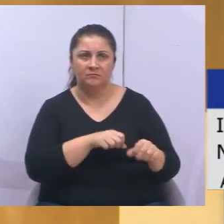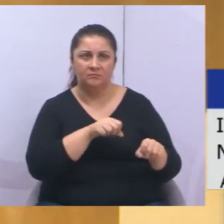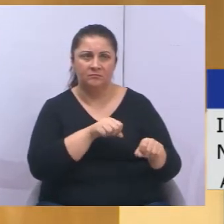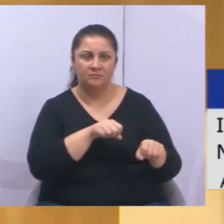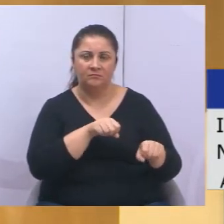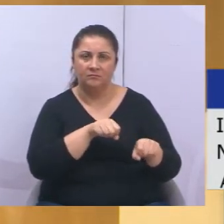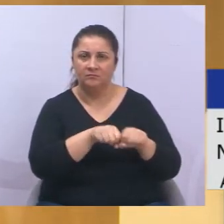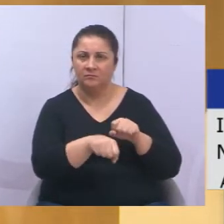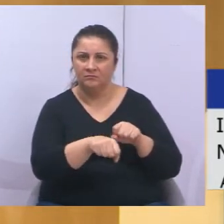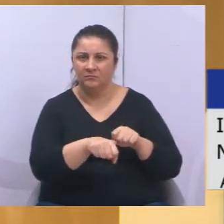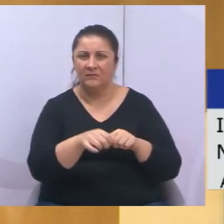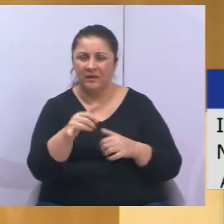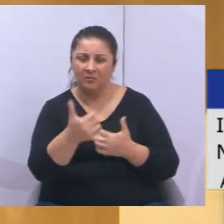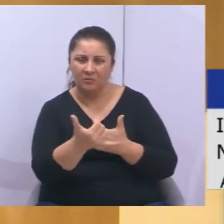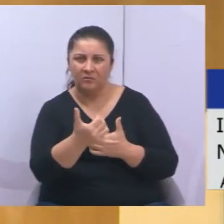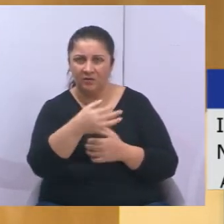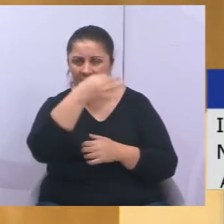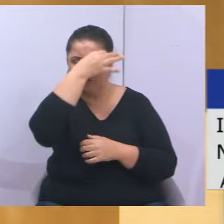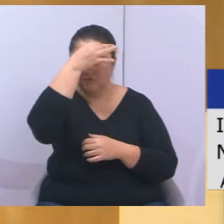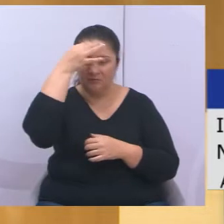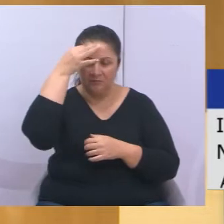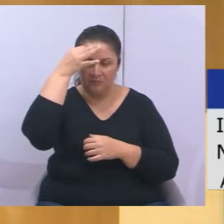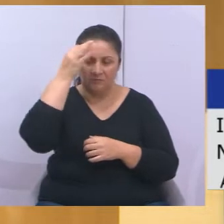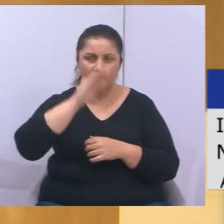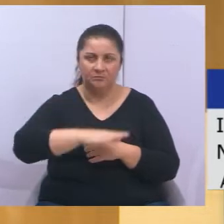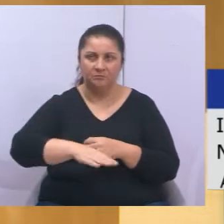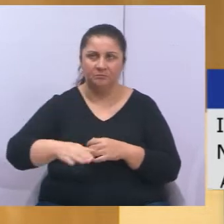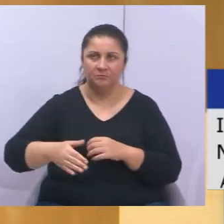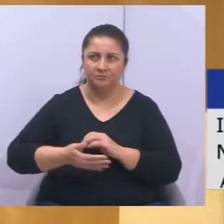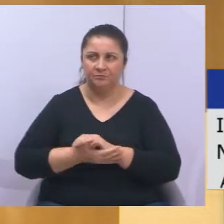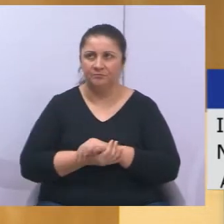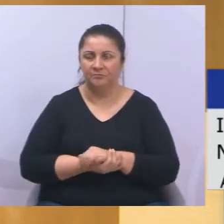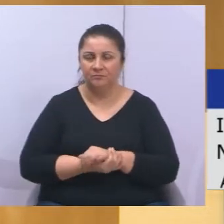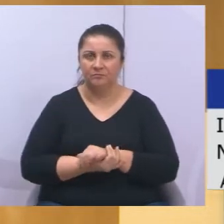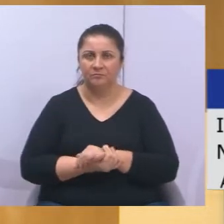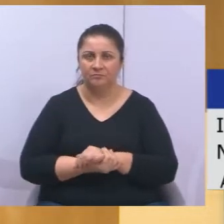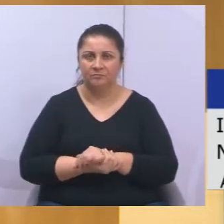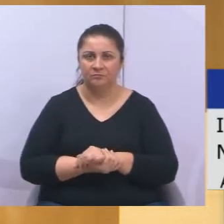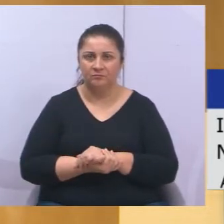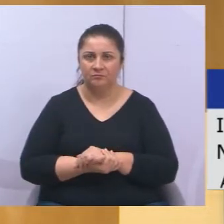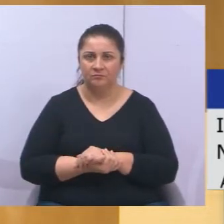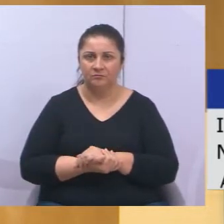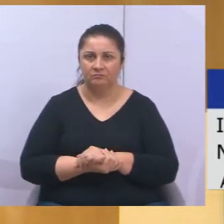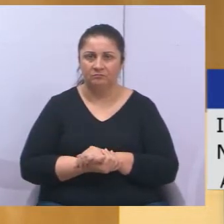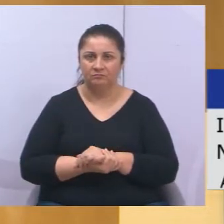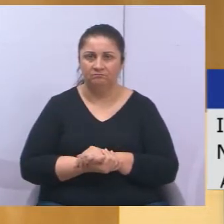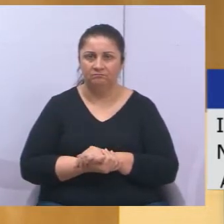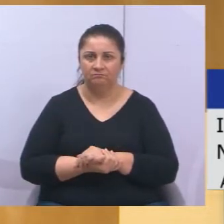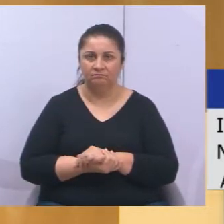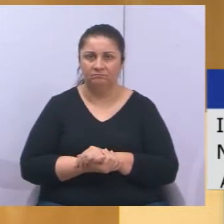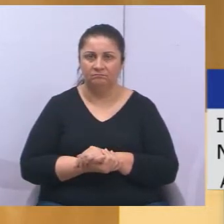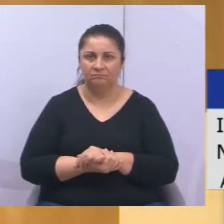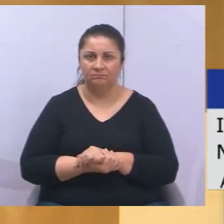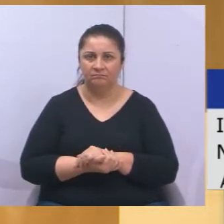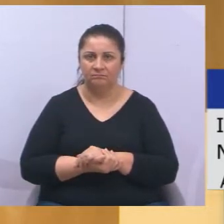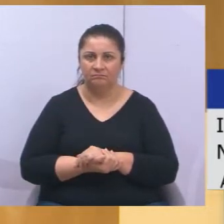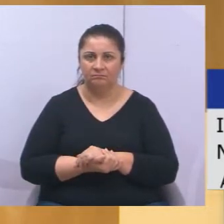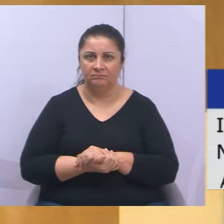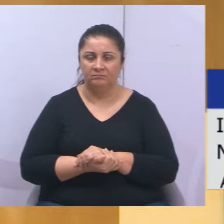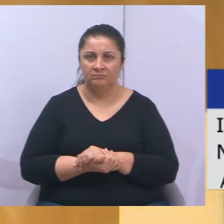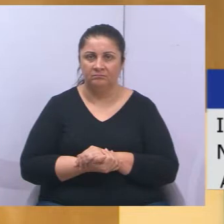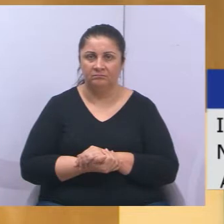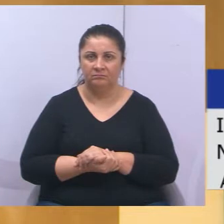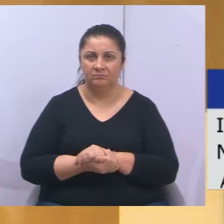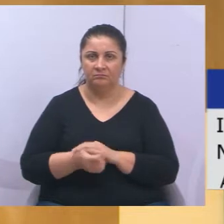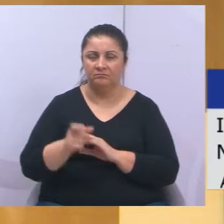da inocência, da pureza de nossas crianças. E ainda, uma